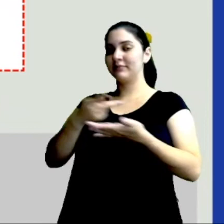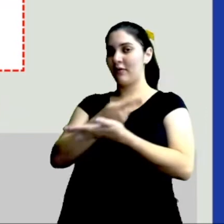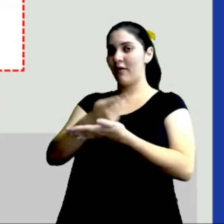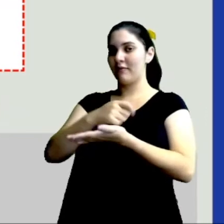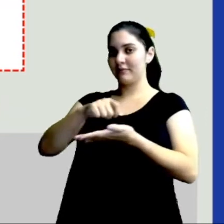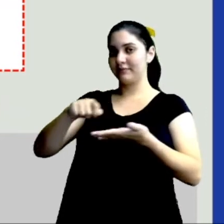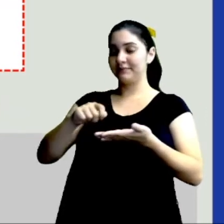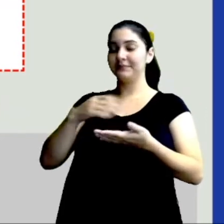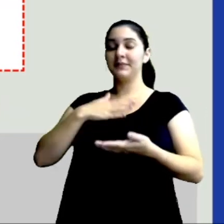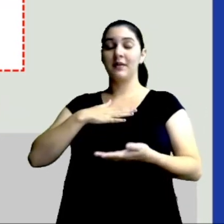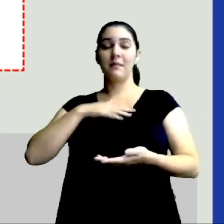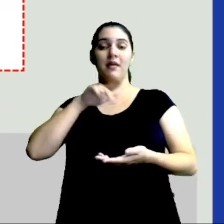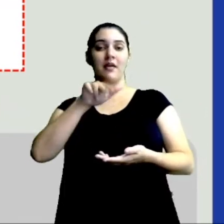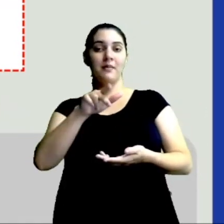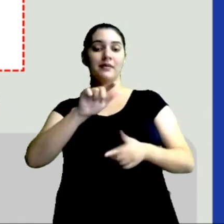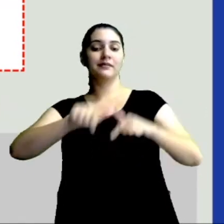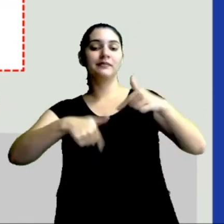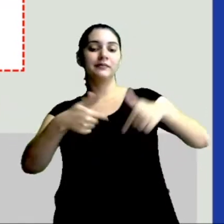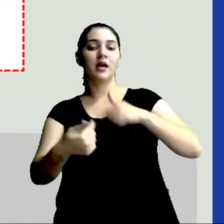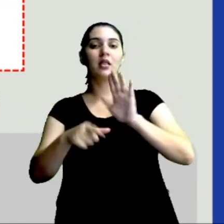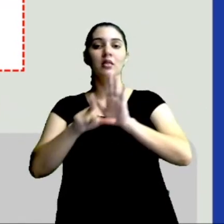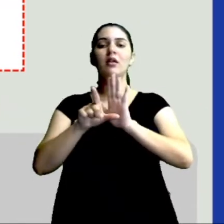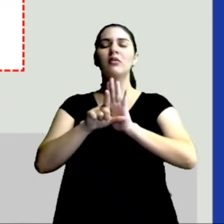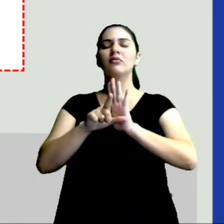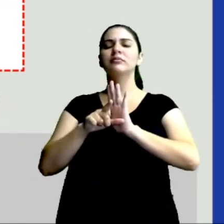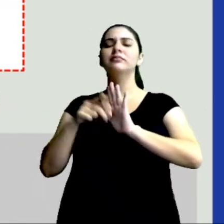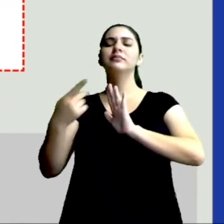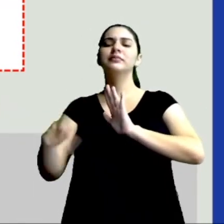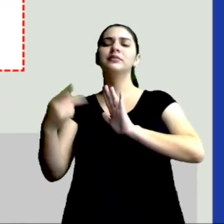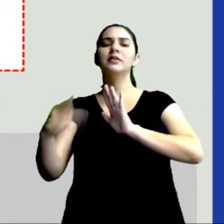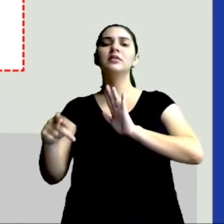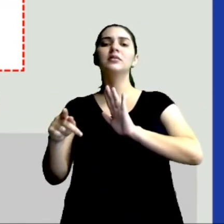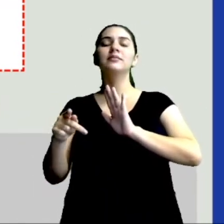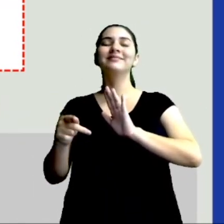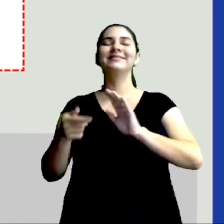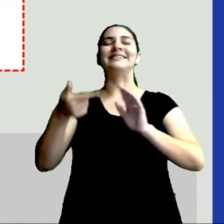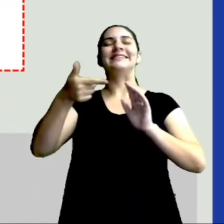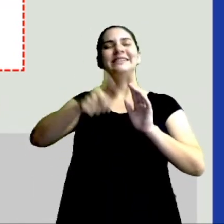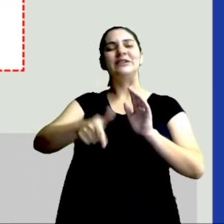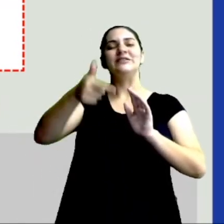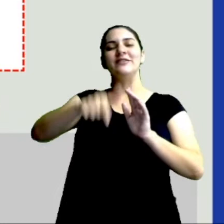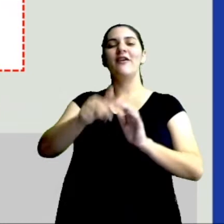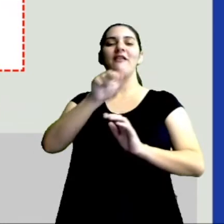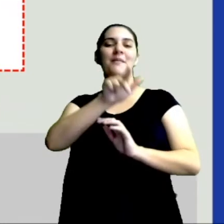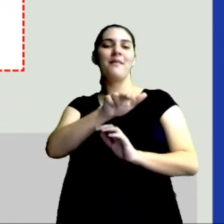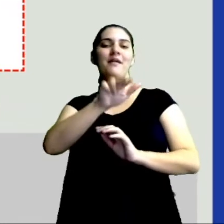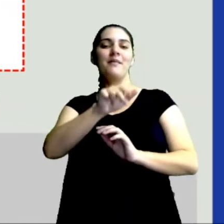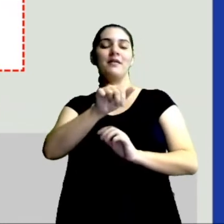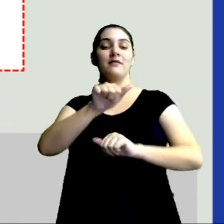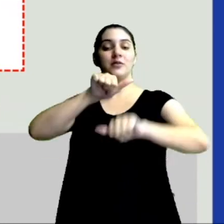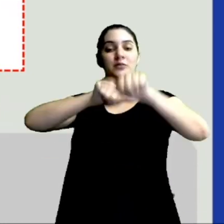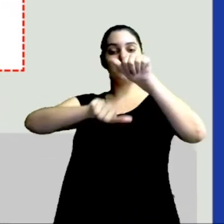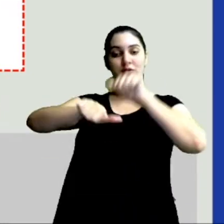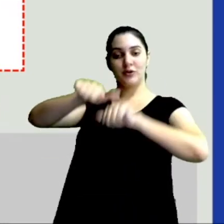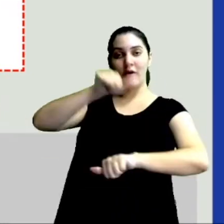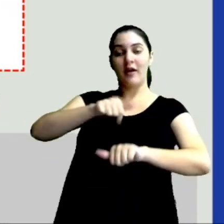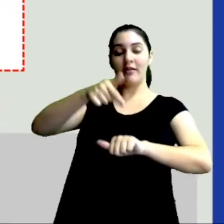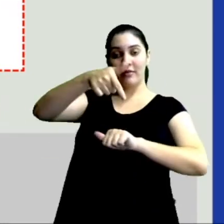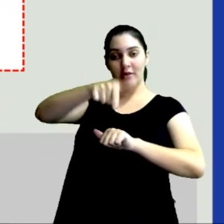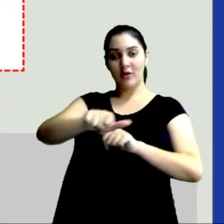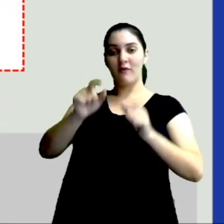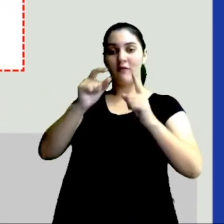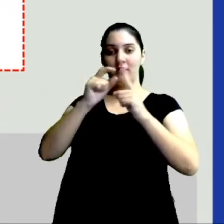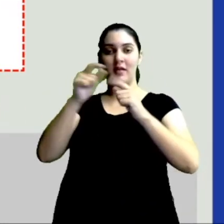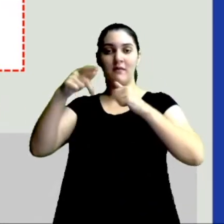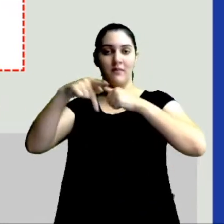irmã trabalha numa loja. E a sua? Para não ter essa repetição de irmã, né? Então, a gente substitui aí, mais uma vez, pelo